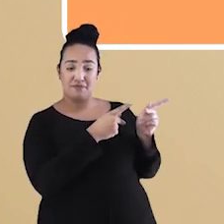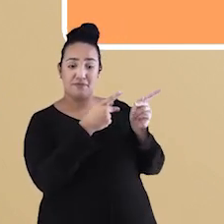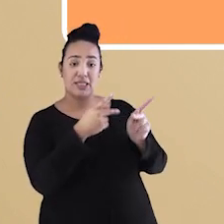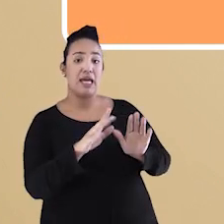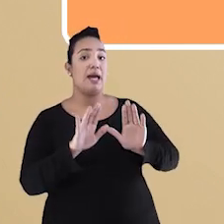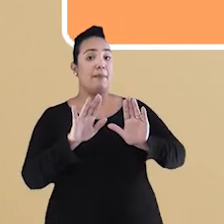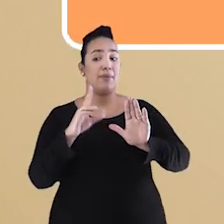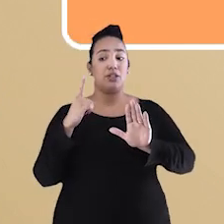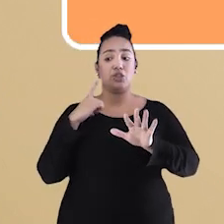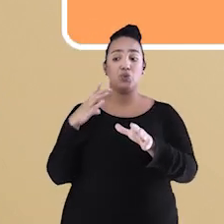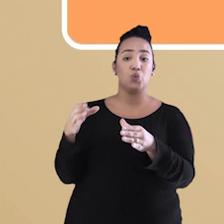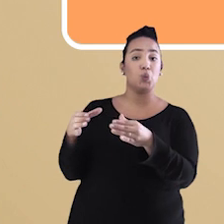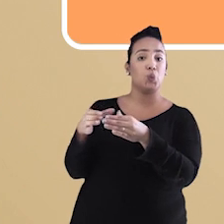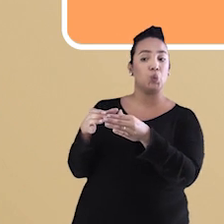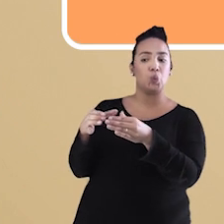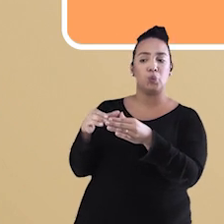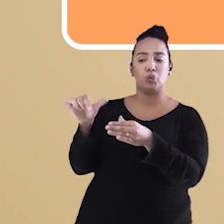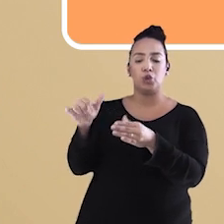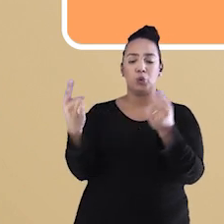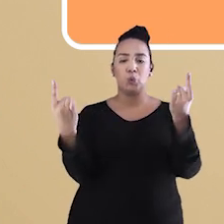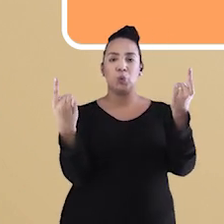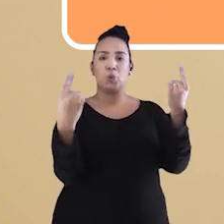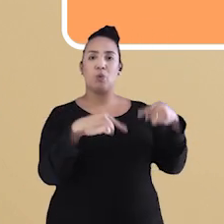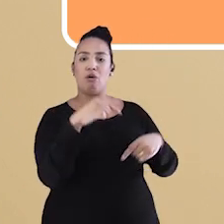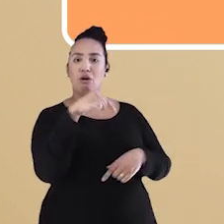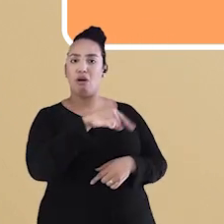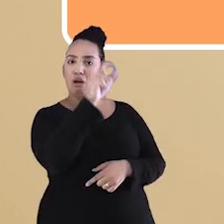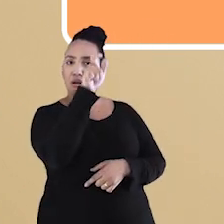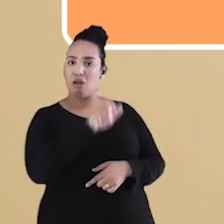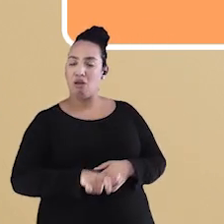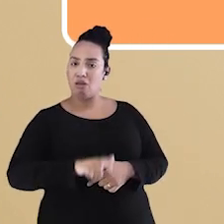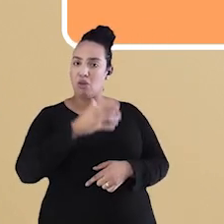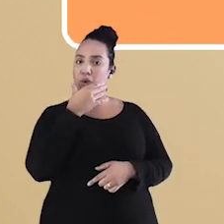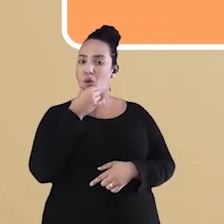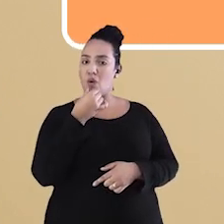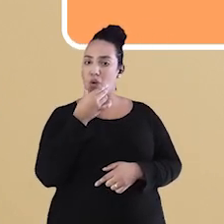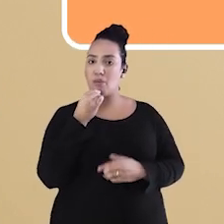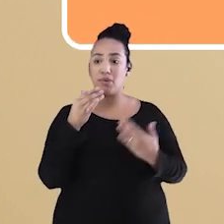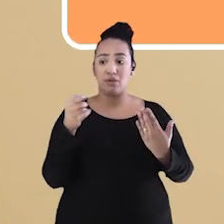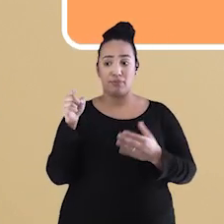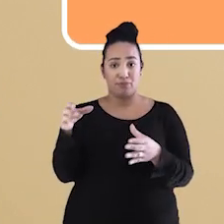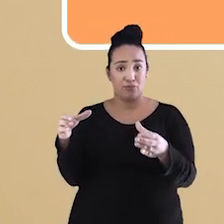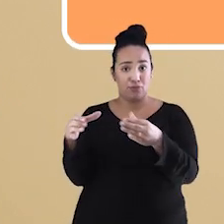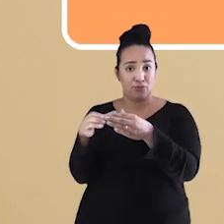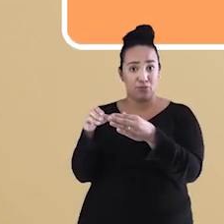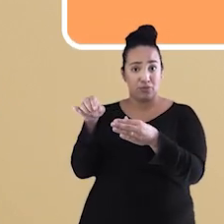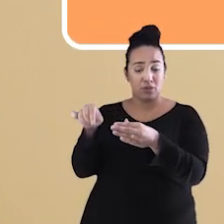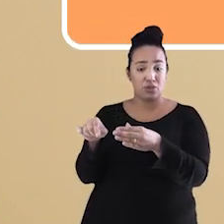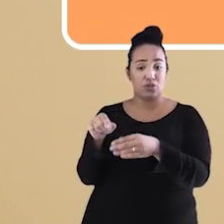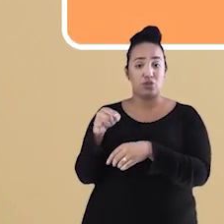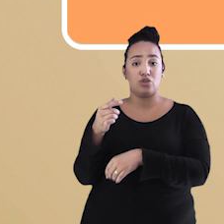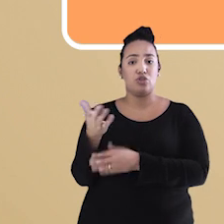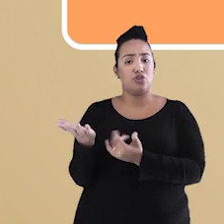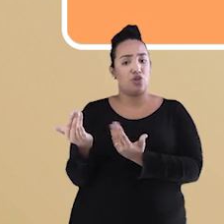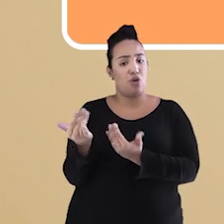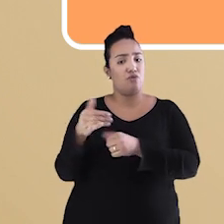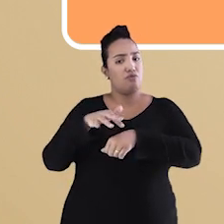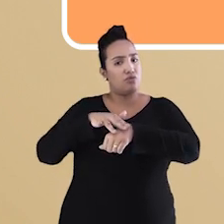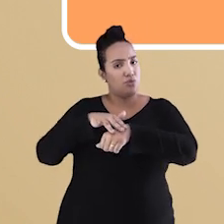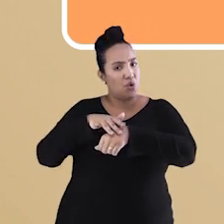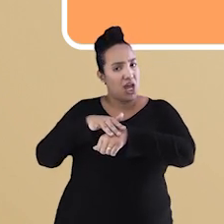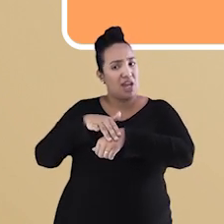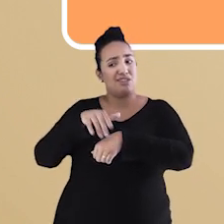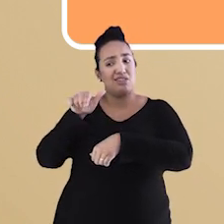chamado Mão Negra planejou um ataque ao herdeiro austríaco. Esse grupo era formado por jovens doentes que